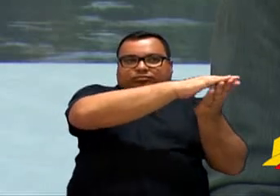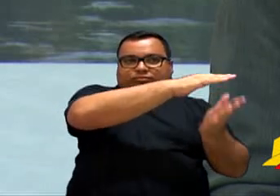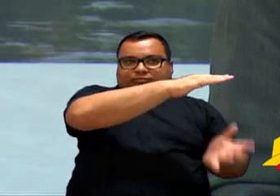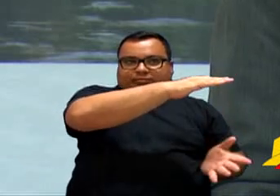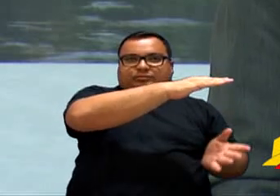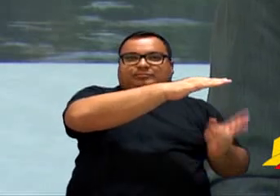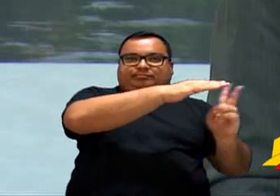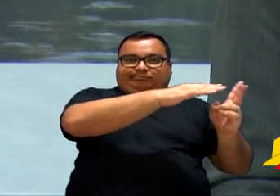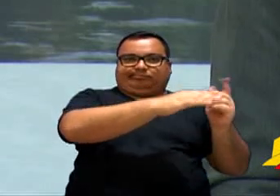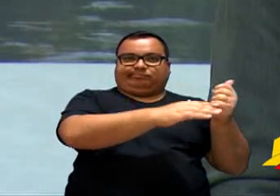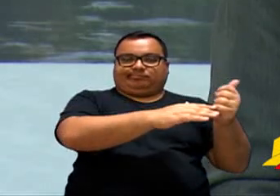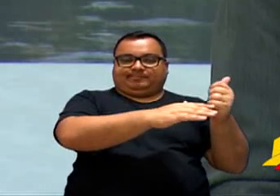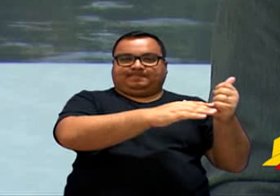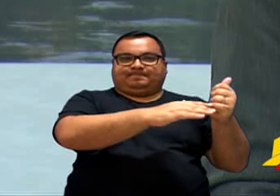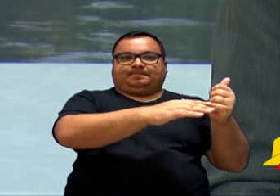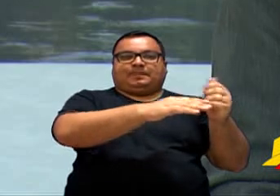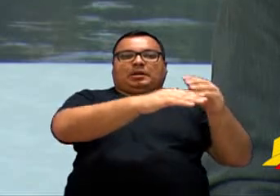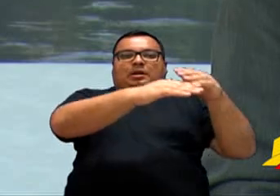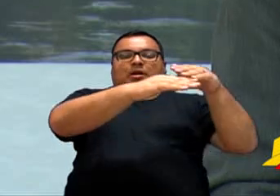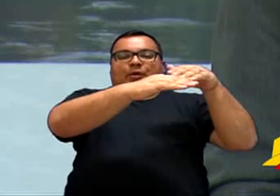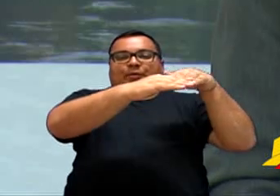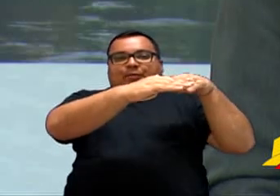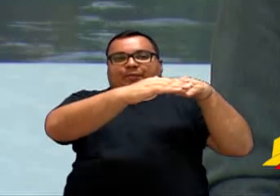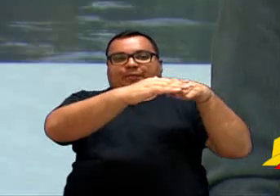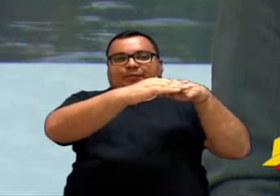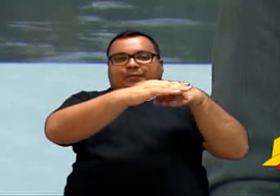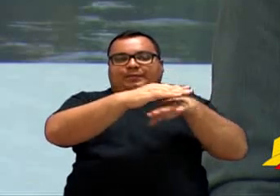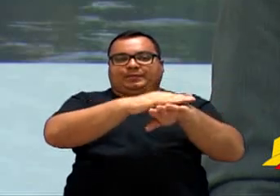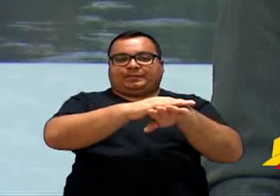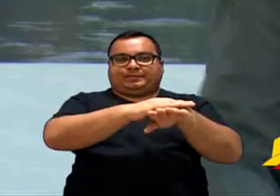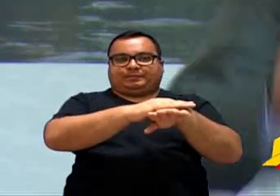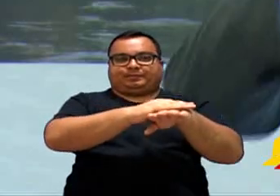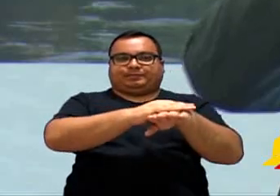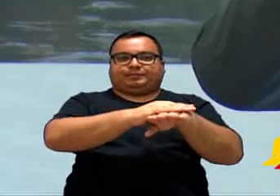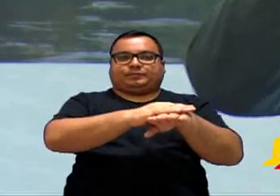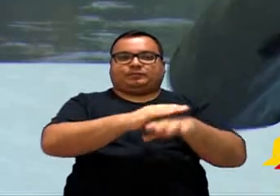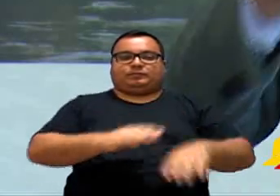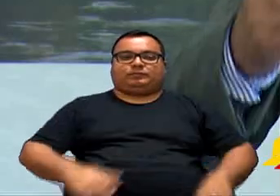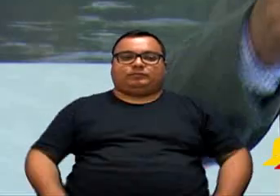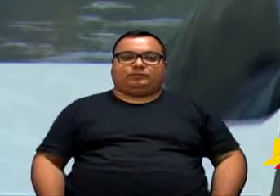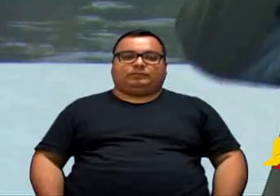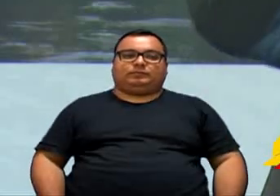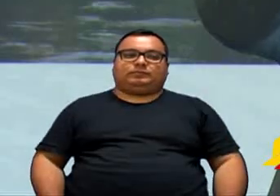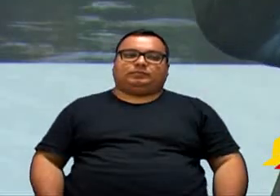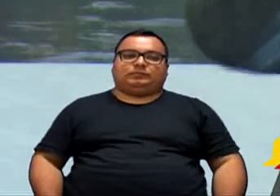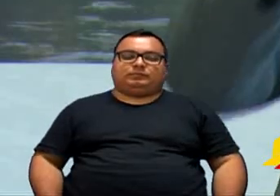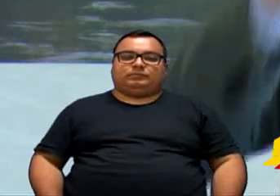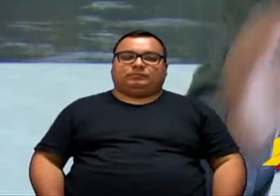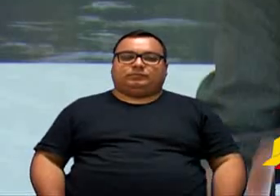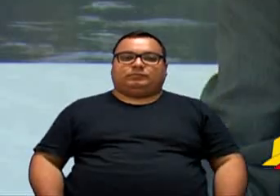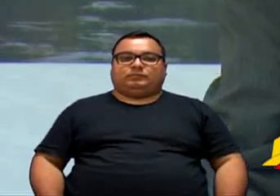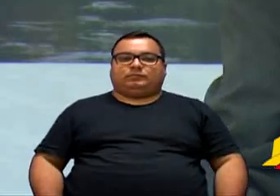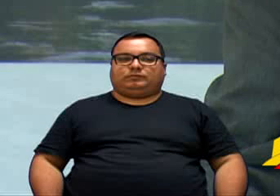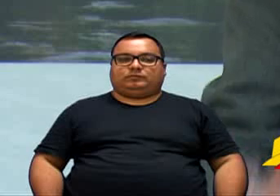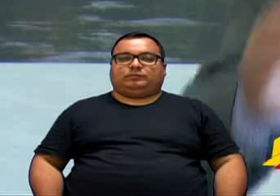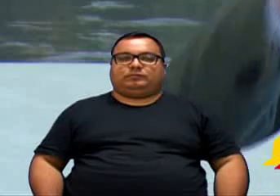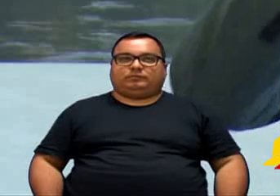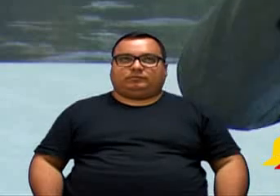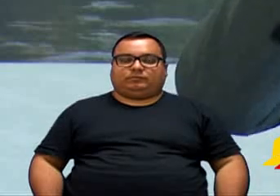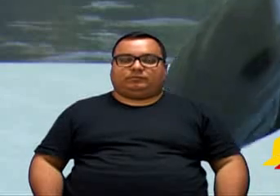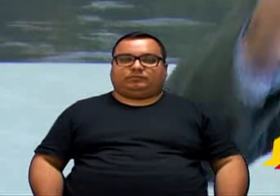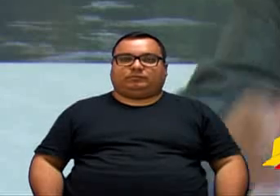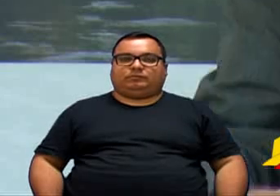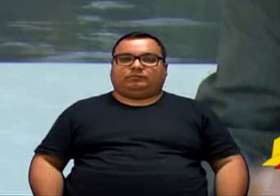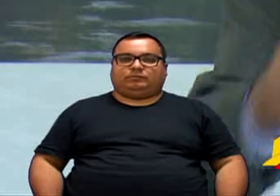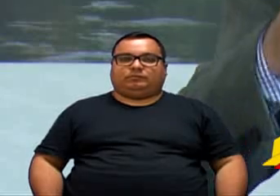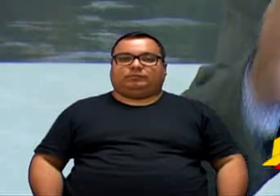foi, o fundo de reserva, aqui, inclusive, com a anuência aqui do nosso professor especialista nessa área, que